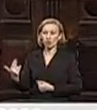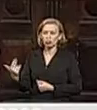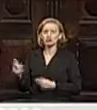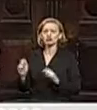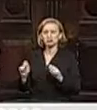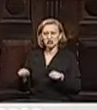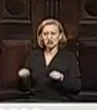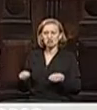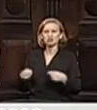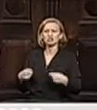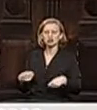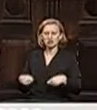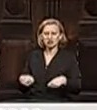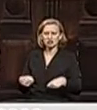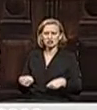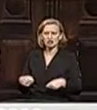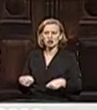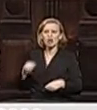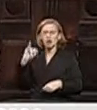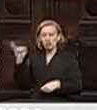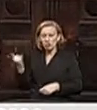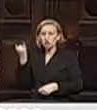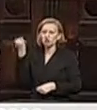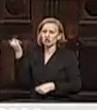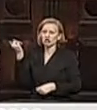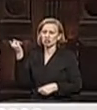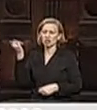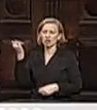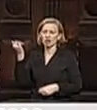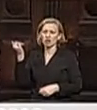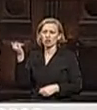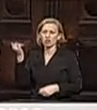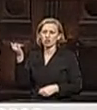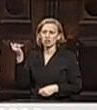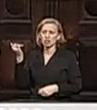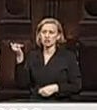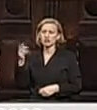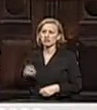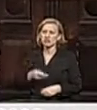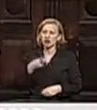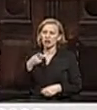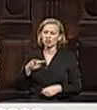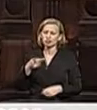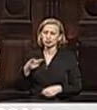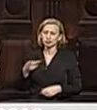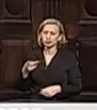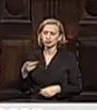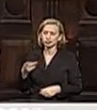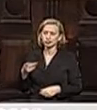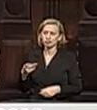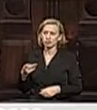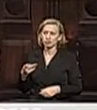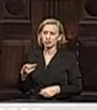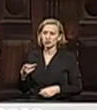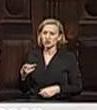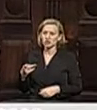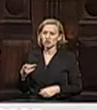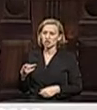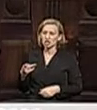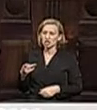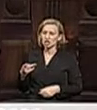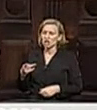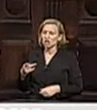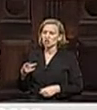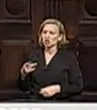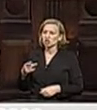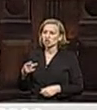acho que é preciso aproveitar essa oportunidade para dizer que não avançaremos sem um novo